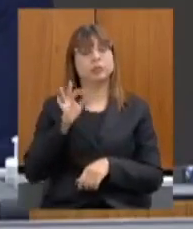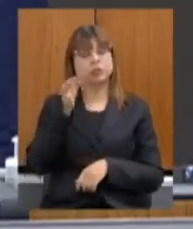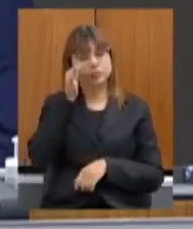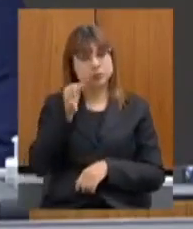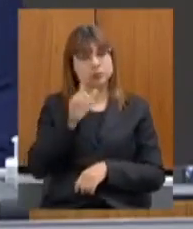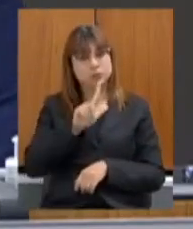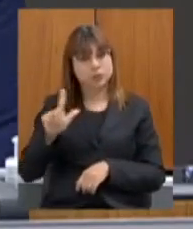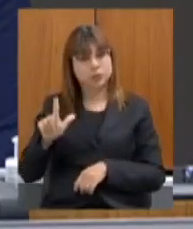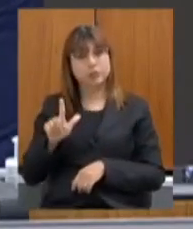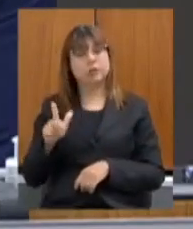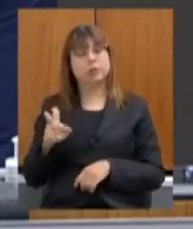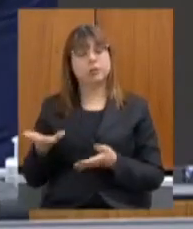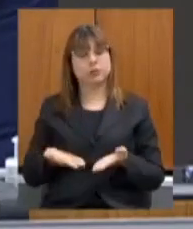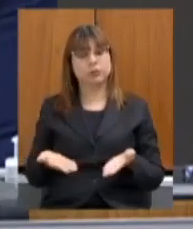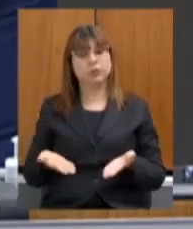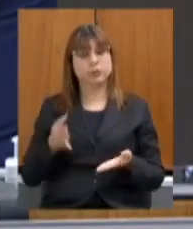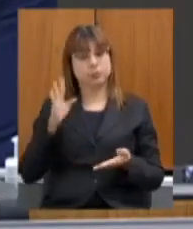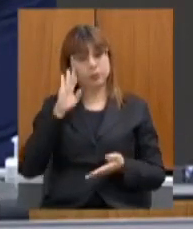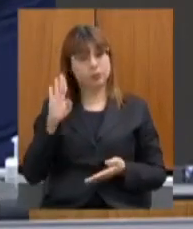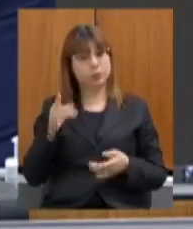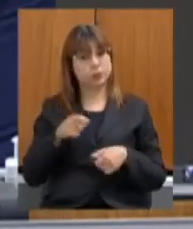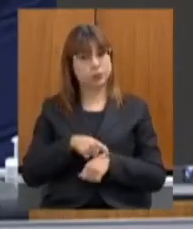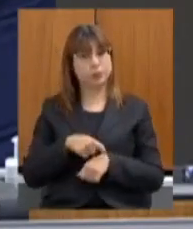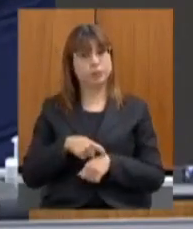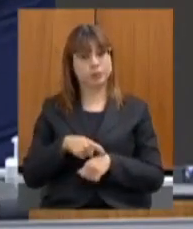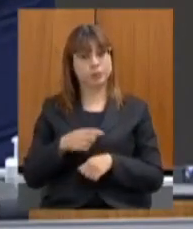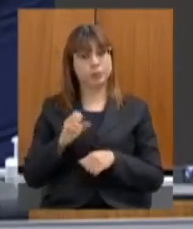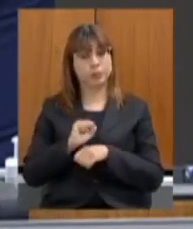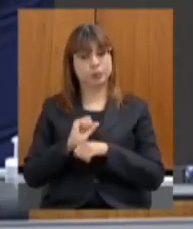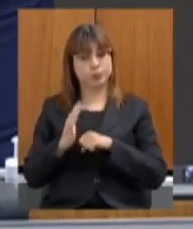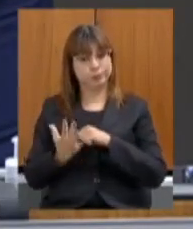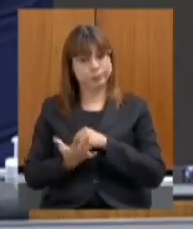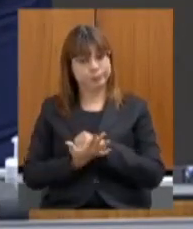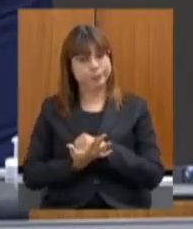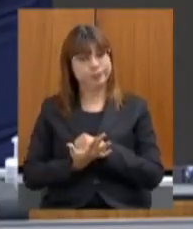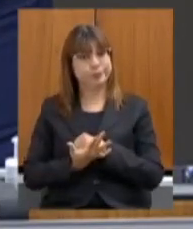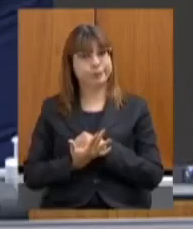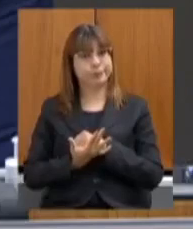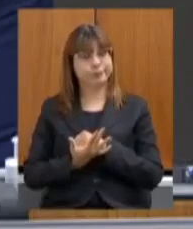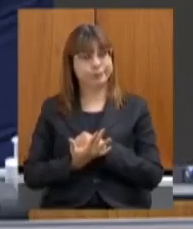nosso Estado, especialmente neste momento em que o coronavírus volta